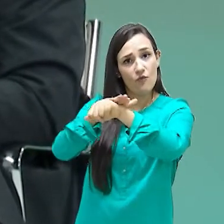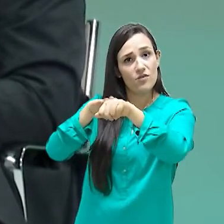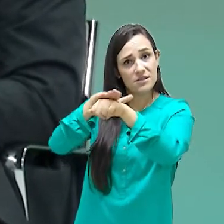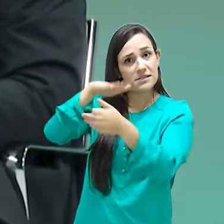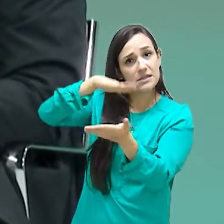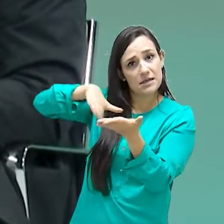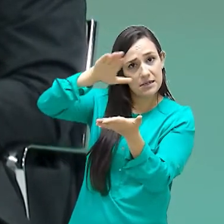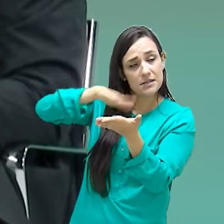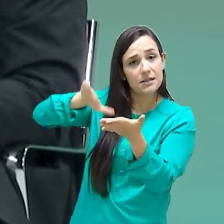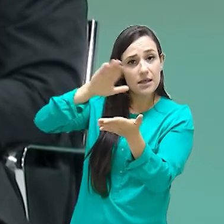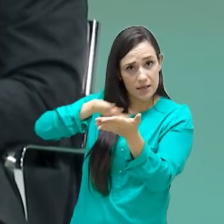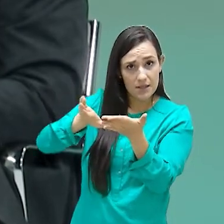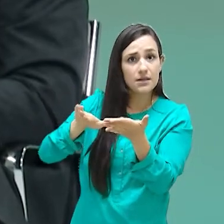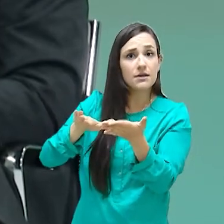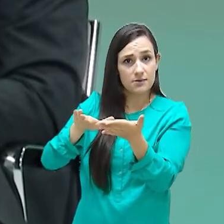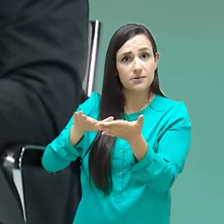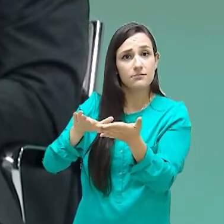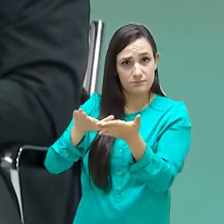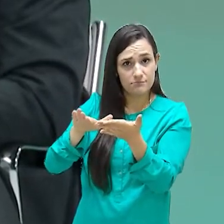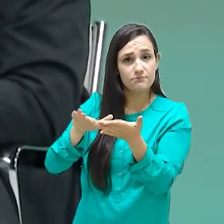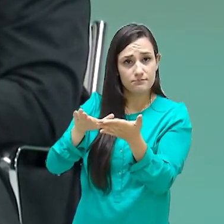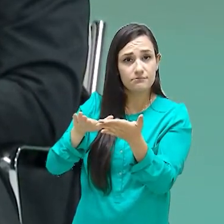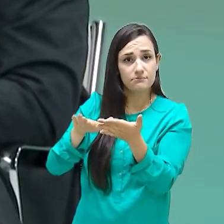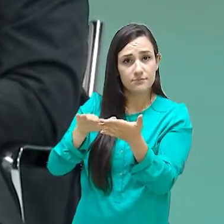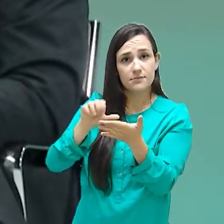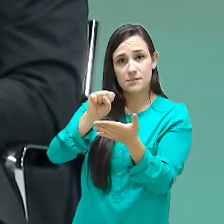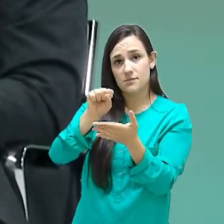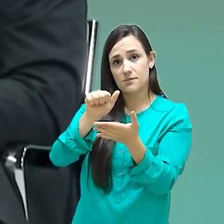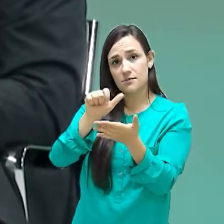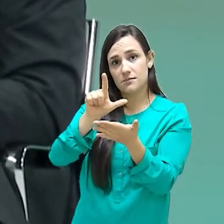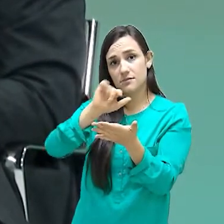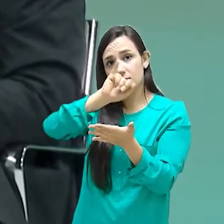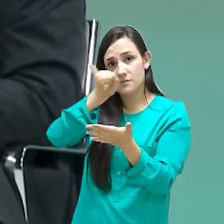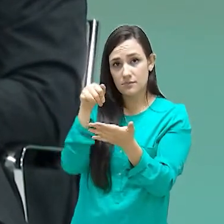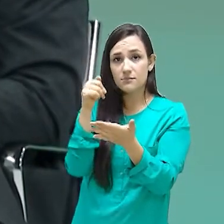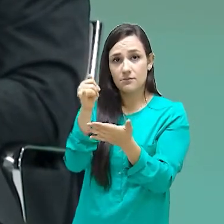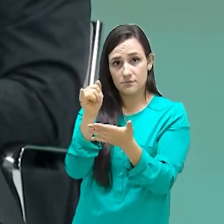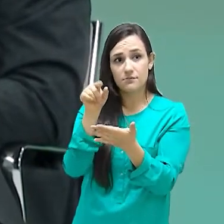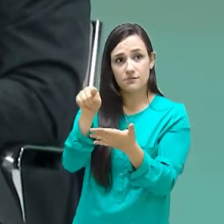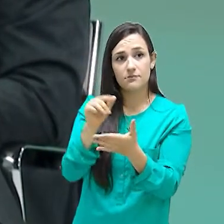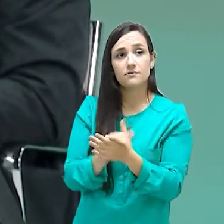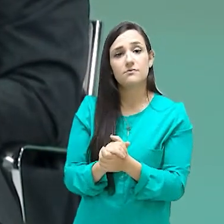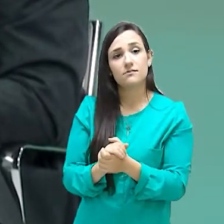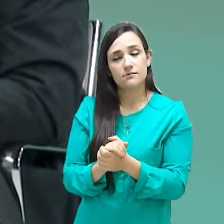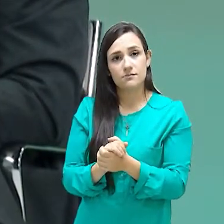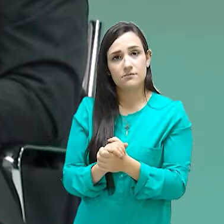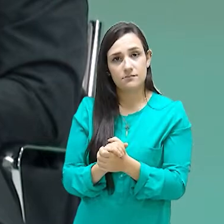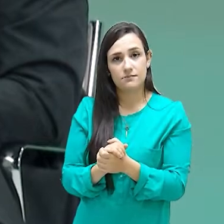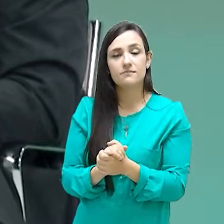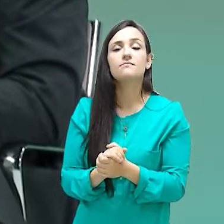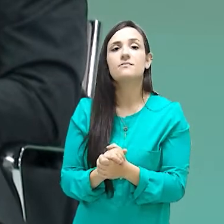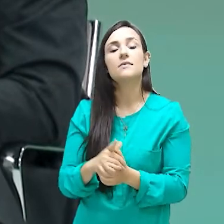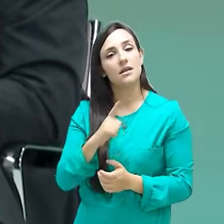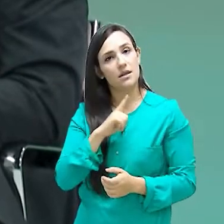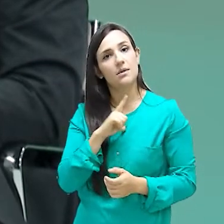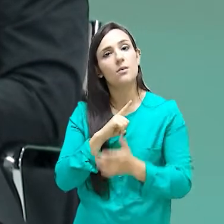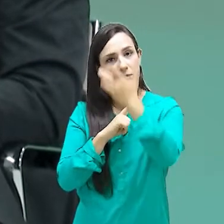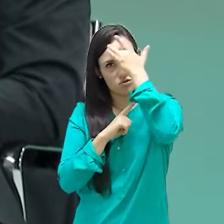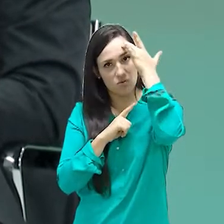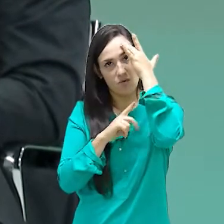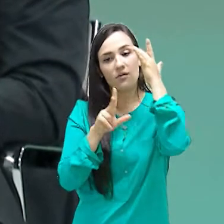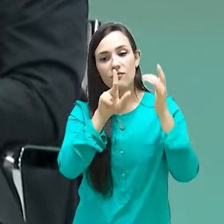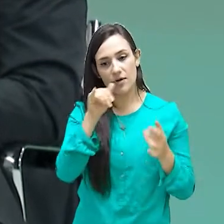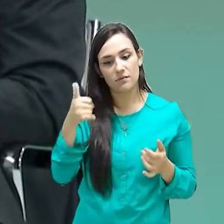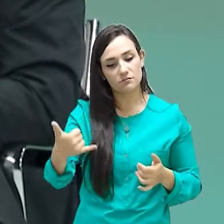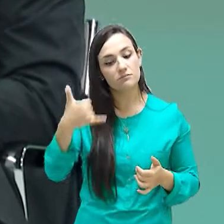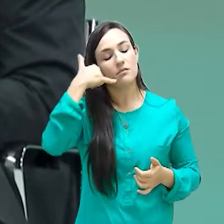a Secretaria de Assuntos Legislativos e Jurídicos, né? Que com certeza algum servidor vai atender e vai